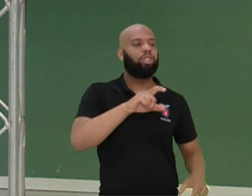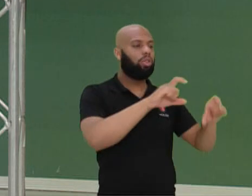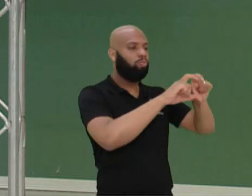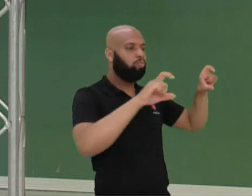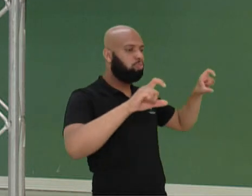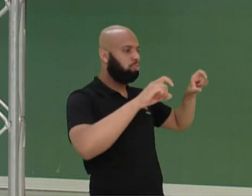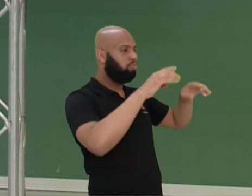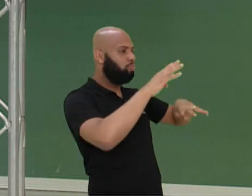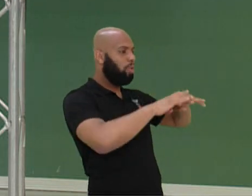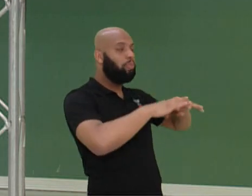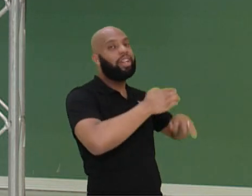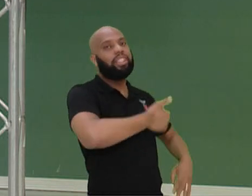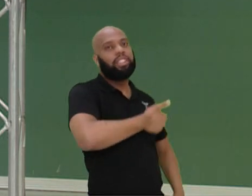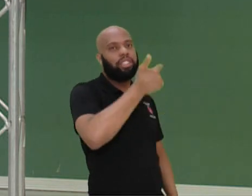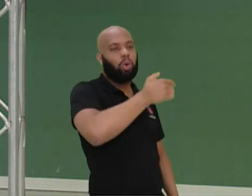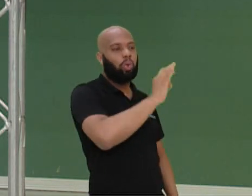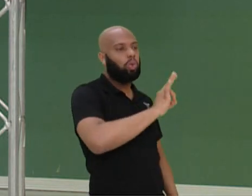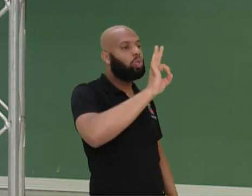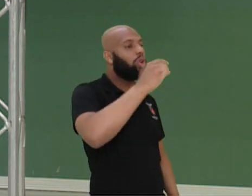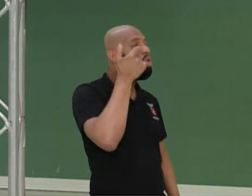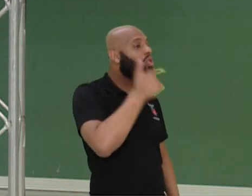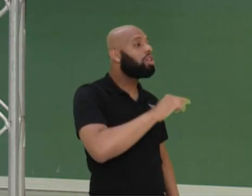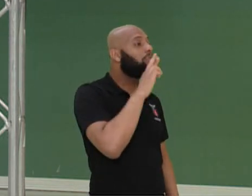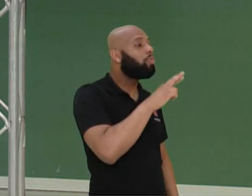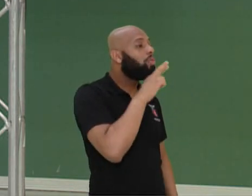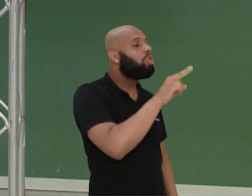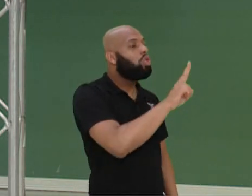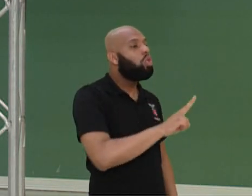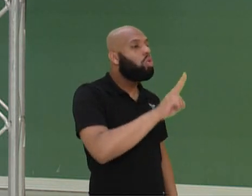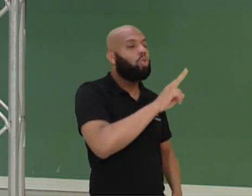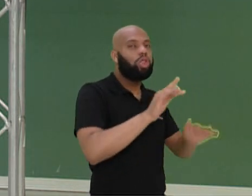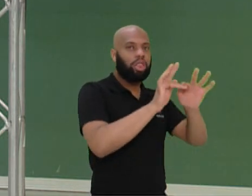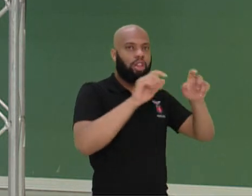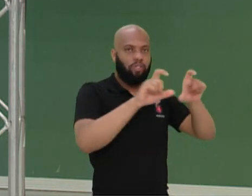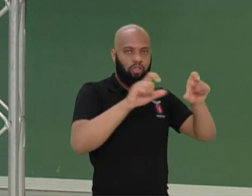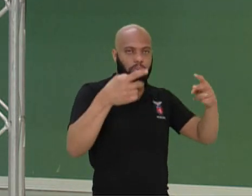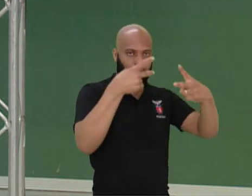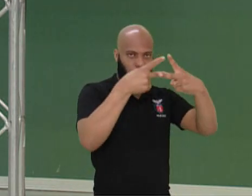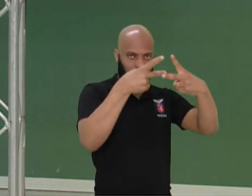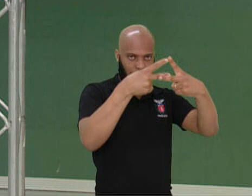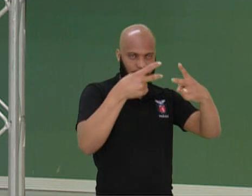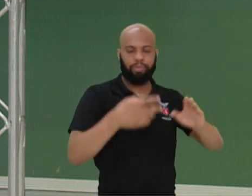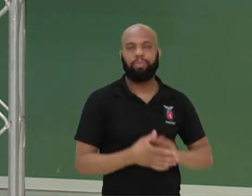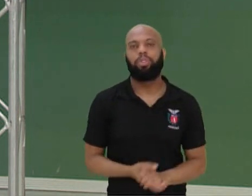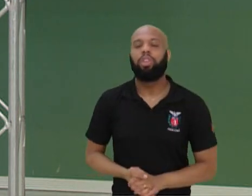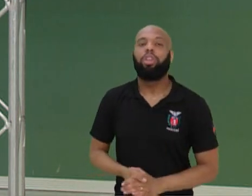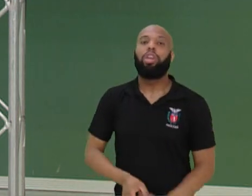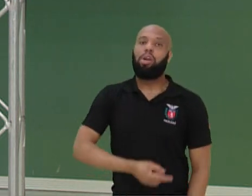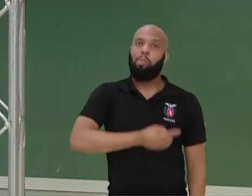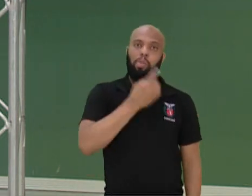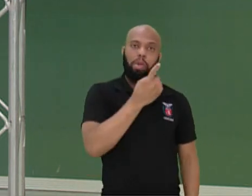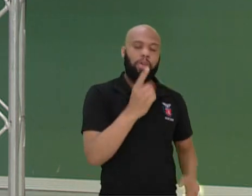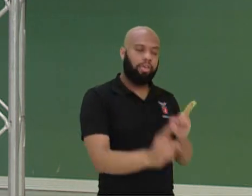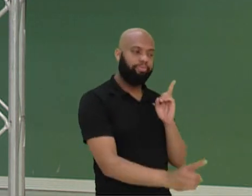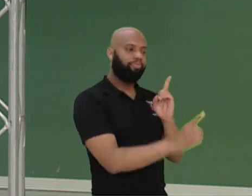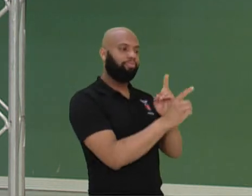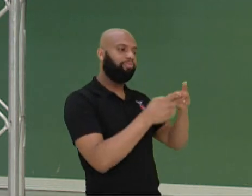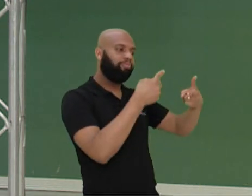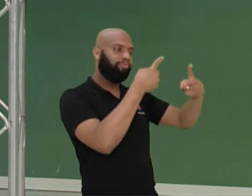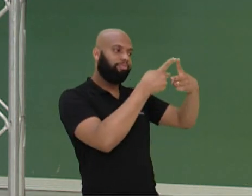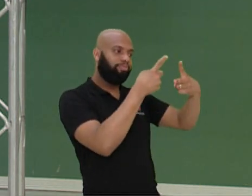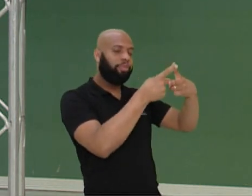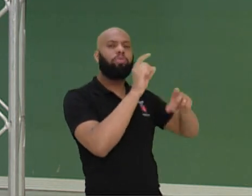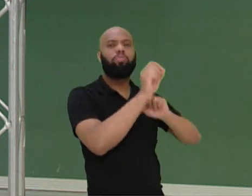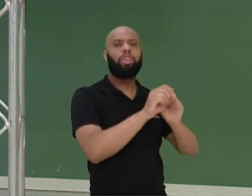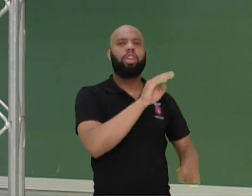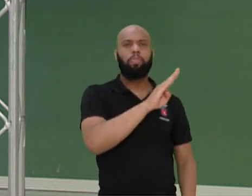segundo grau, que a gente sabe resolver muito bem utilizando a fórmula de Bhaskara, né? Primeiro eu calculo o delta. Lembre-se que a fórmula do delta é b